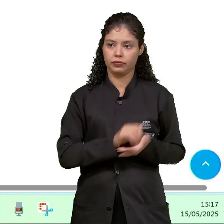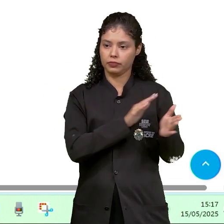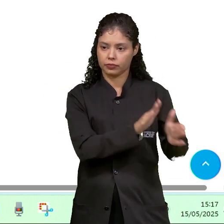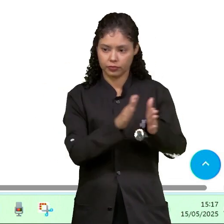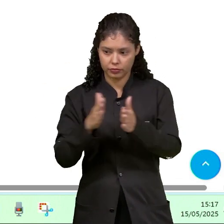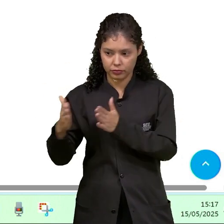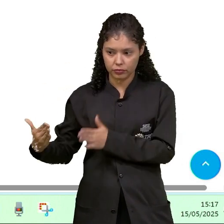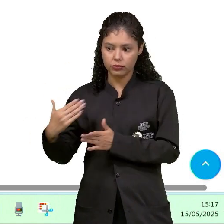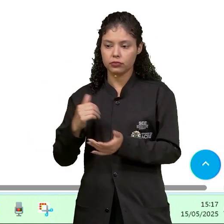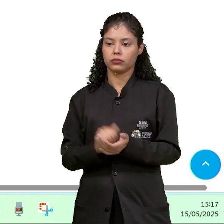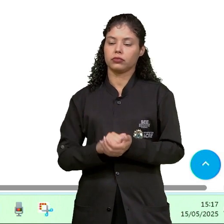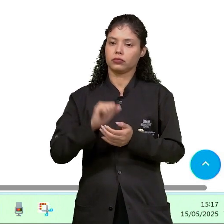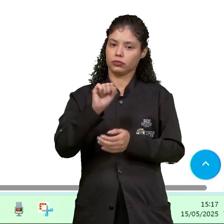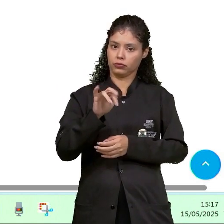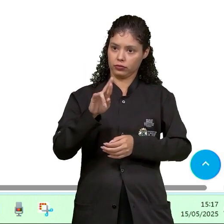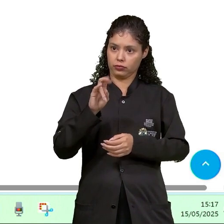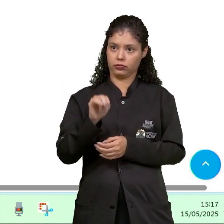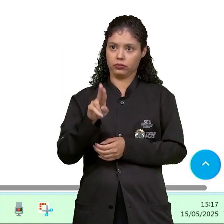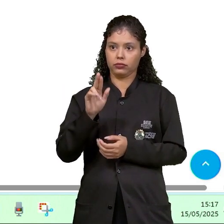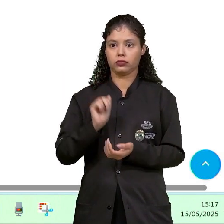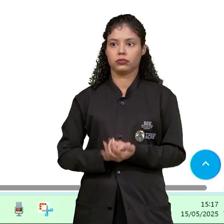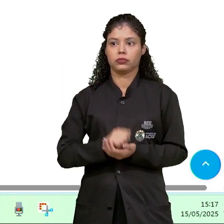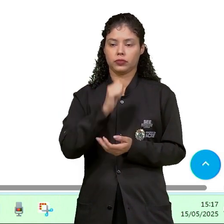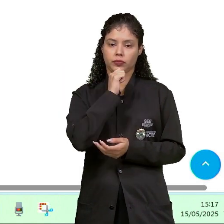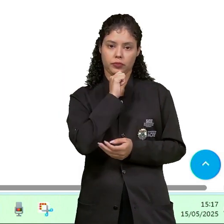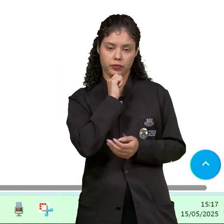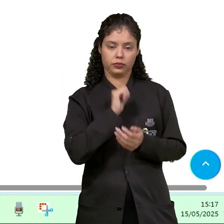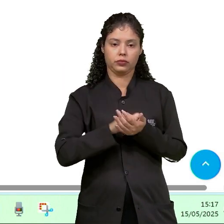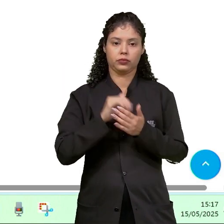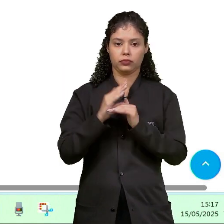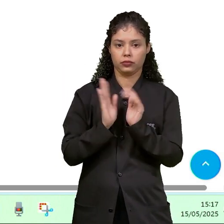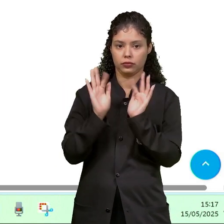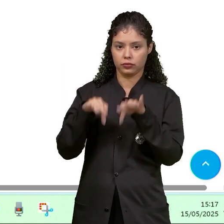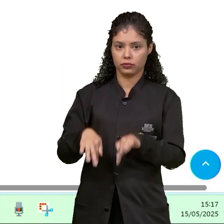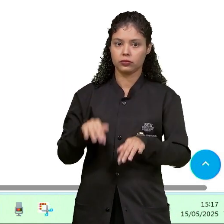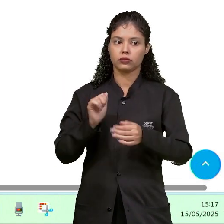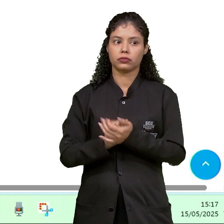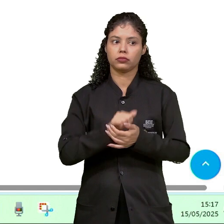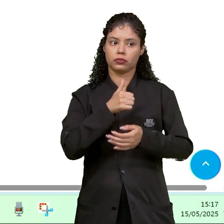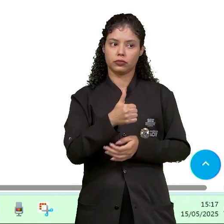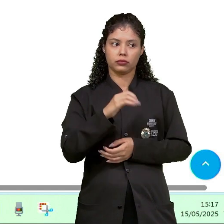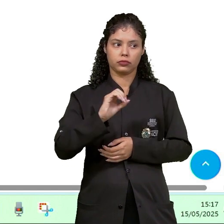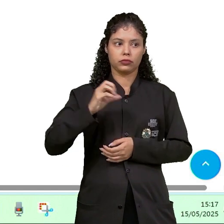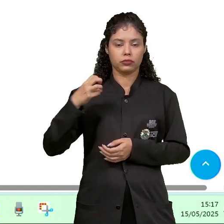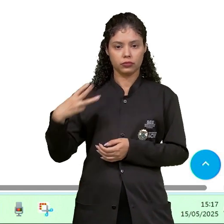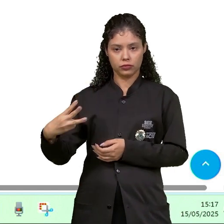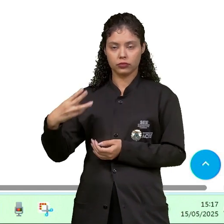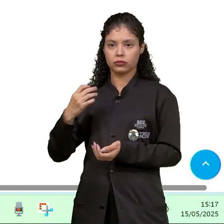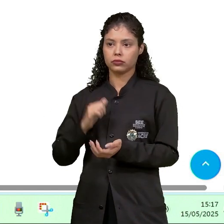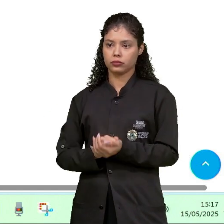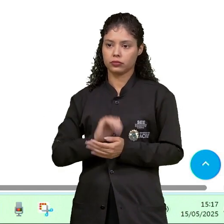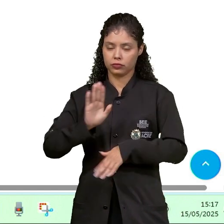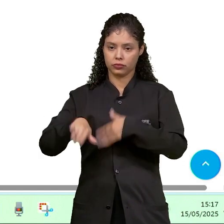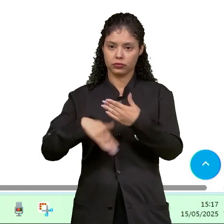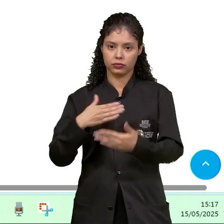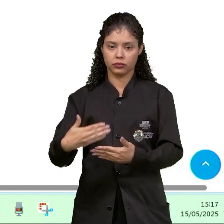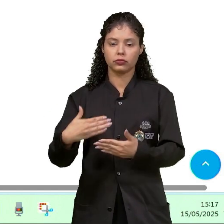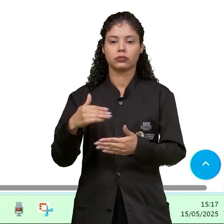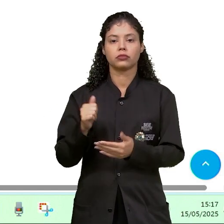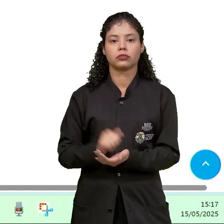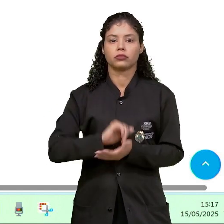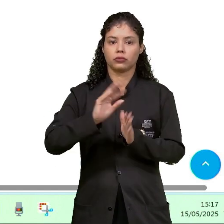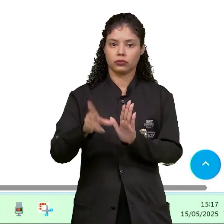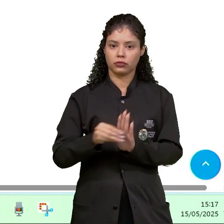passaram pelo meu setor, totalizando no final 103 processos nesse período que eu coloquei aqui, tá?